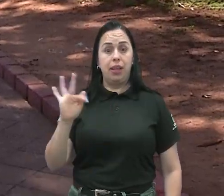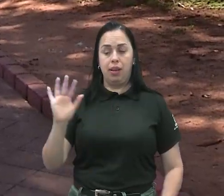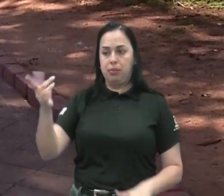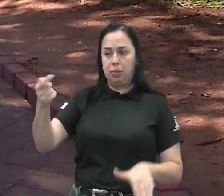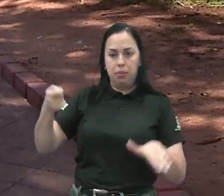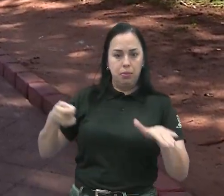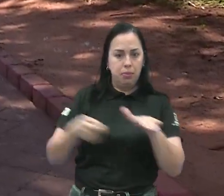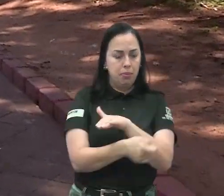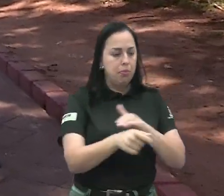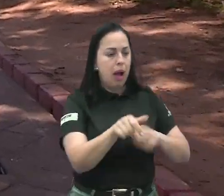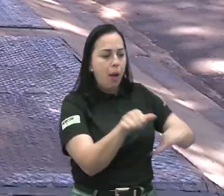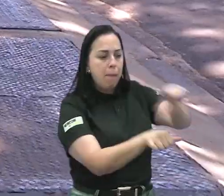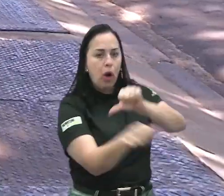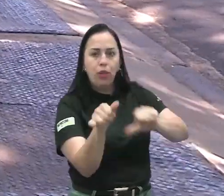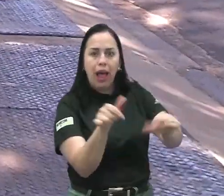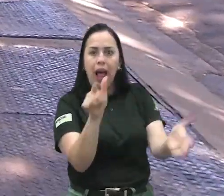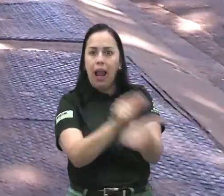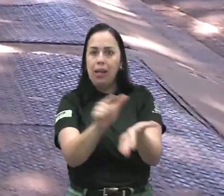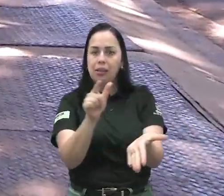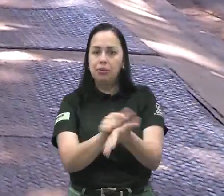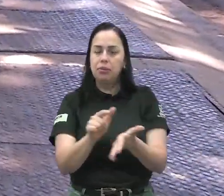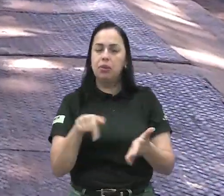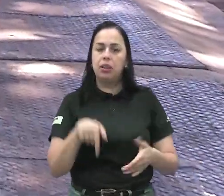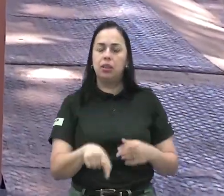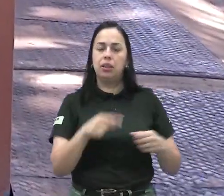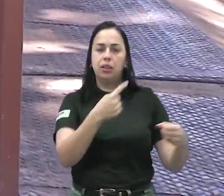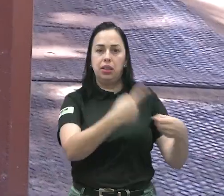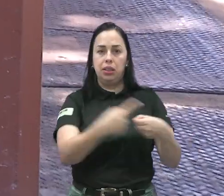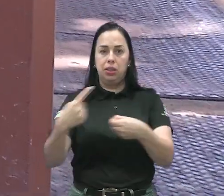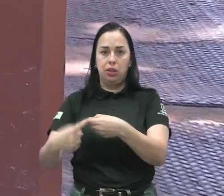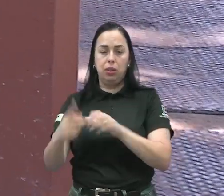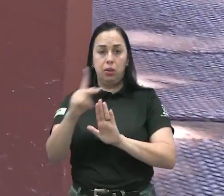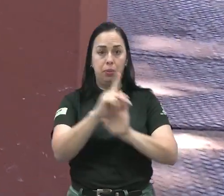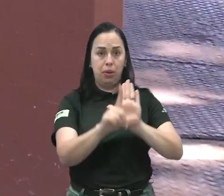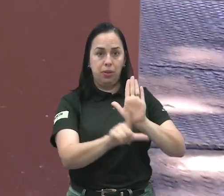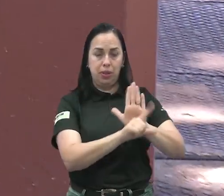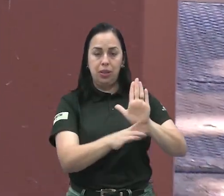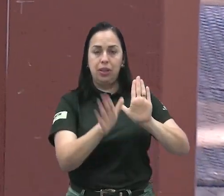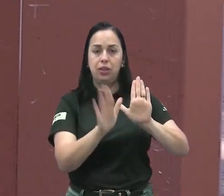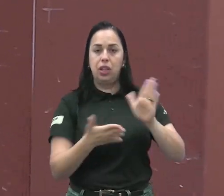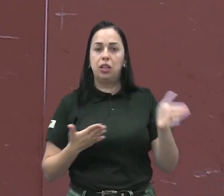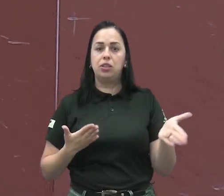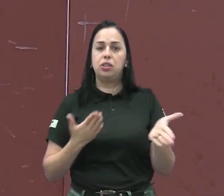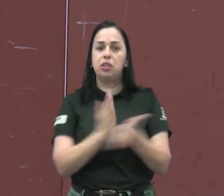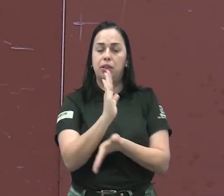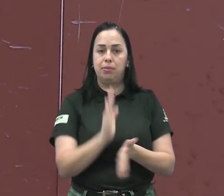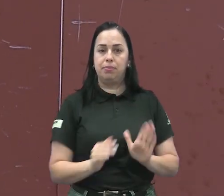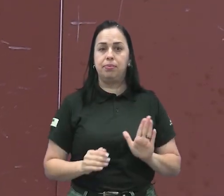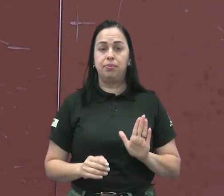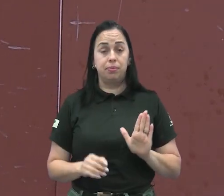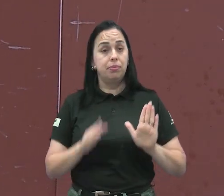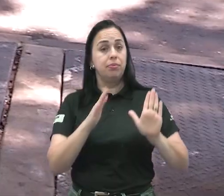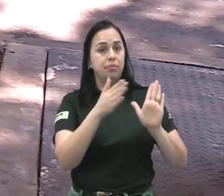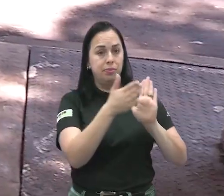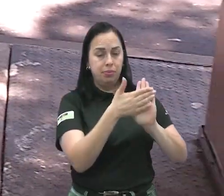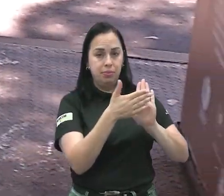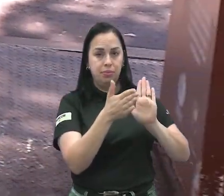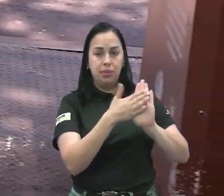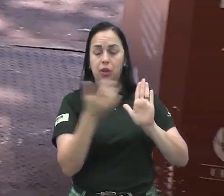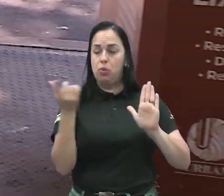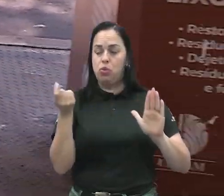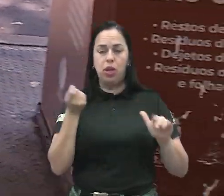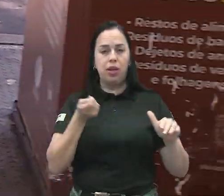modernizar a limpeza urbana. A cidade teve 2 projetos aprovados no novo PAC.